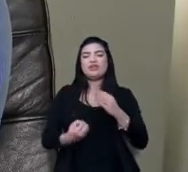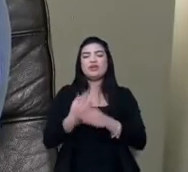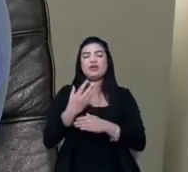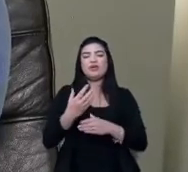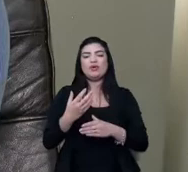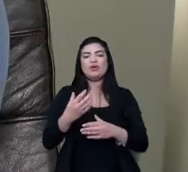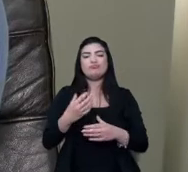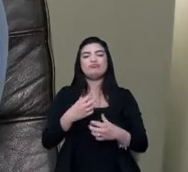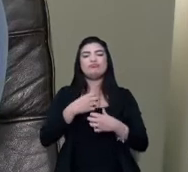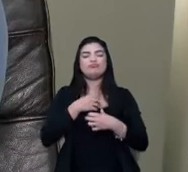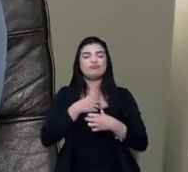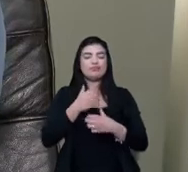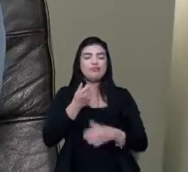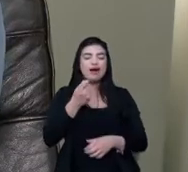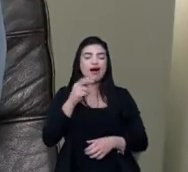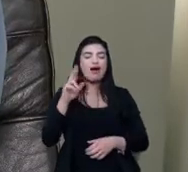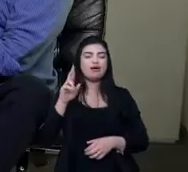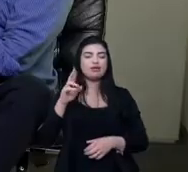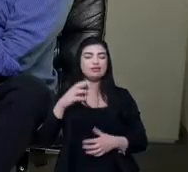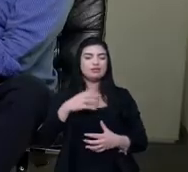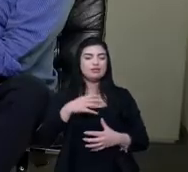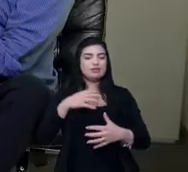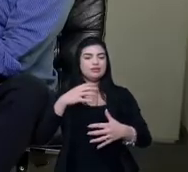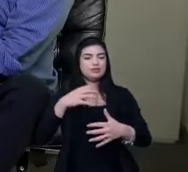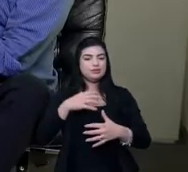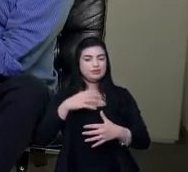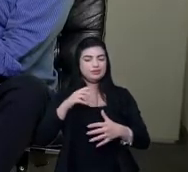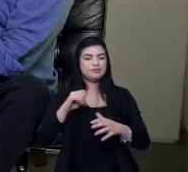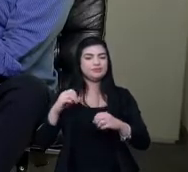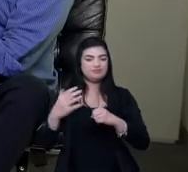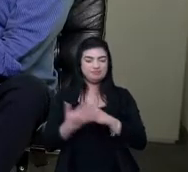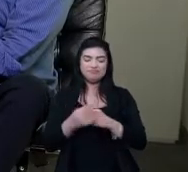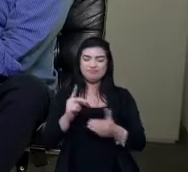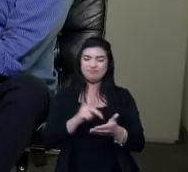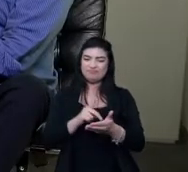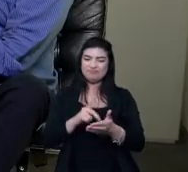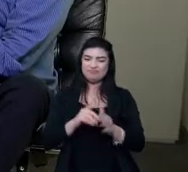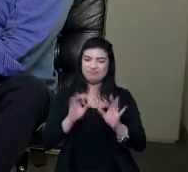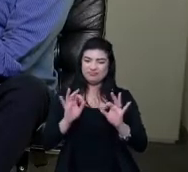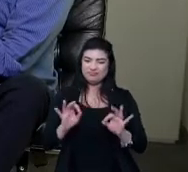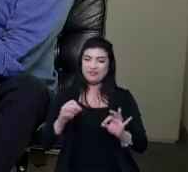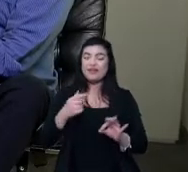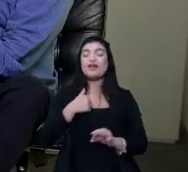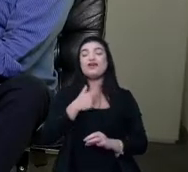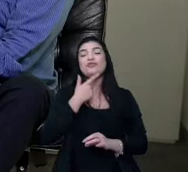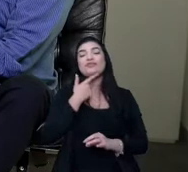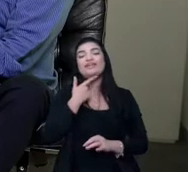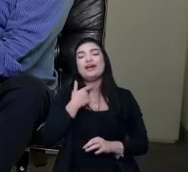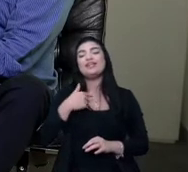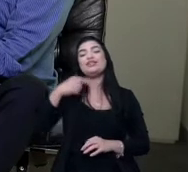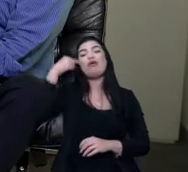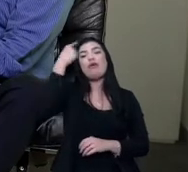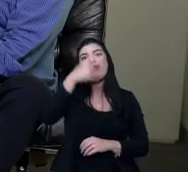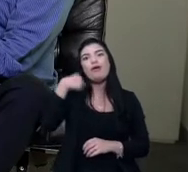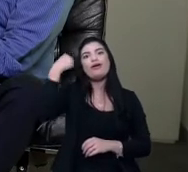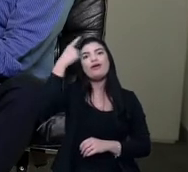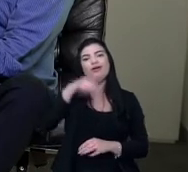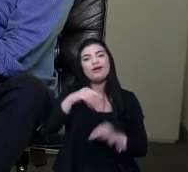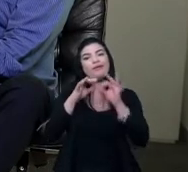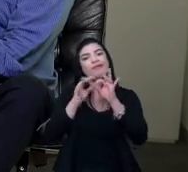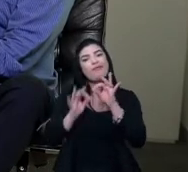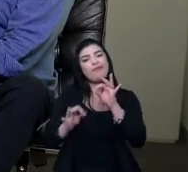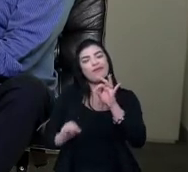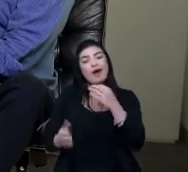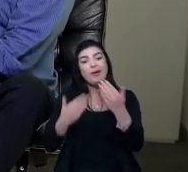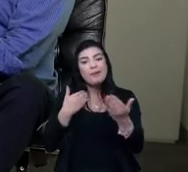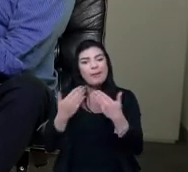respiro nessa pandemia. Com certeza. Nessa pandemia. Verdade. Eu ficaria aqui horas e horas falando com você, Ricieri, conhecendo